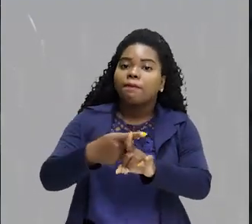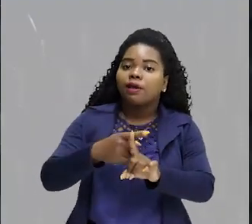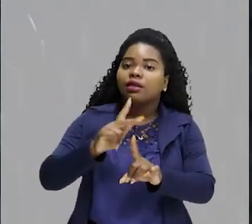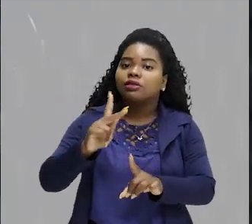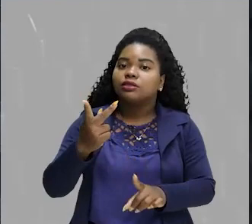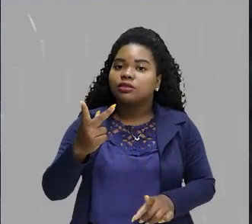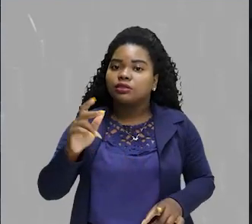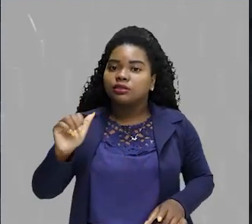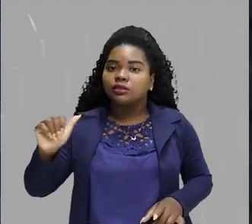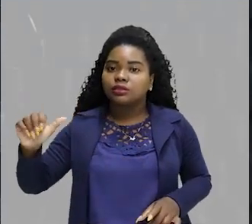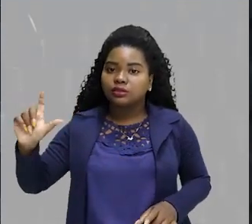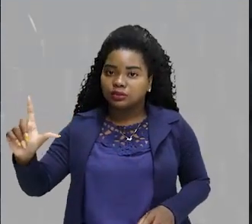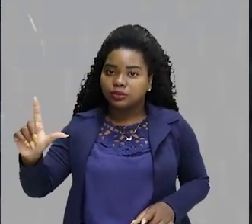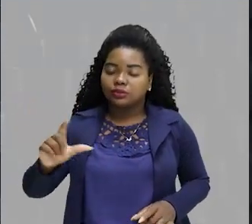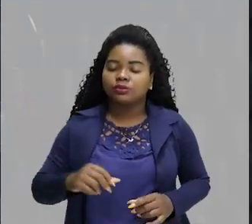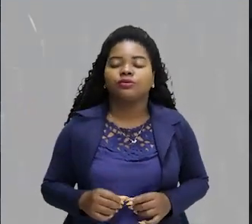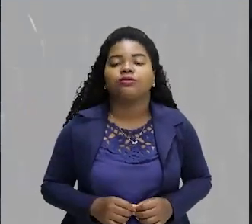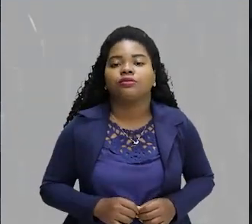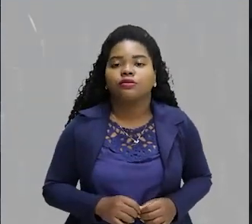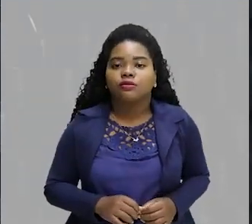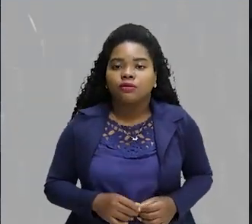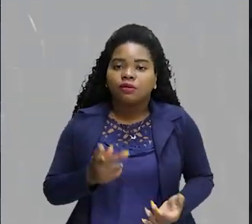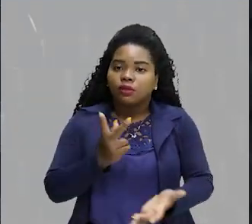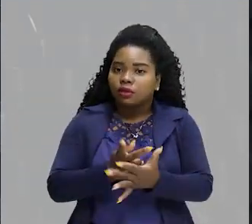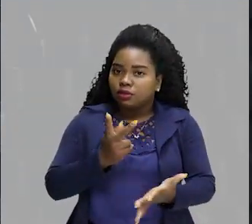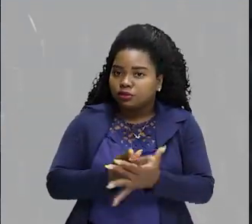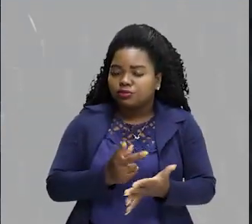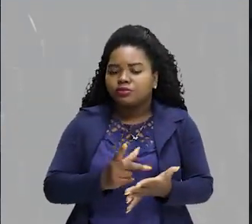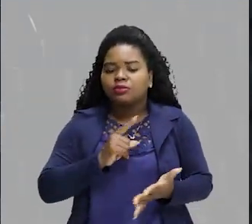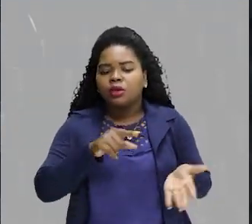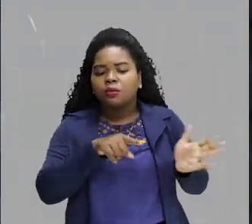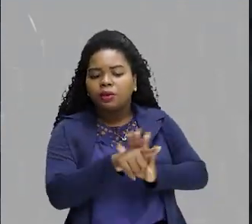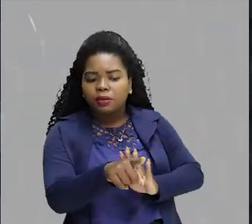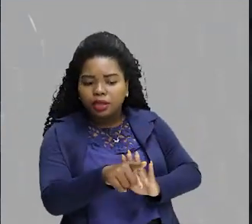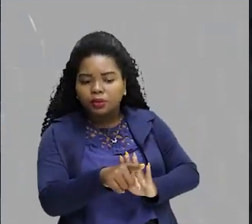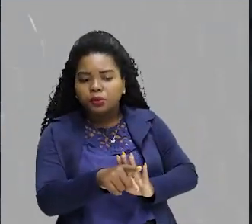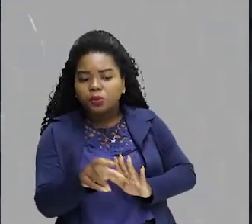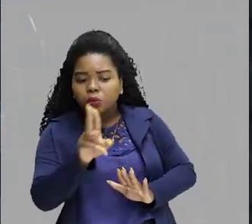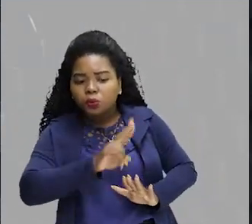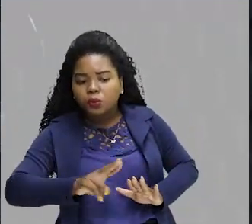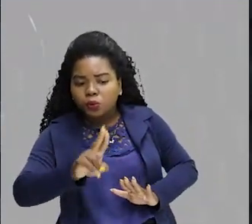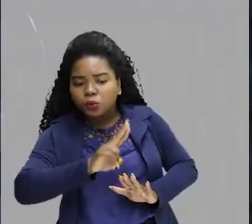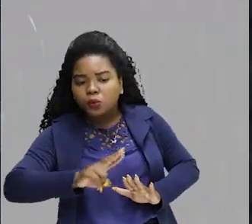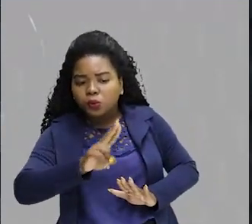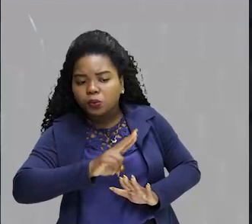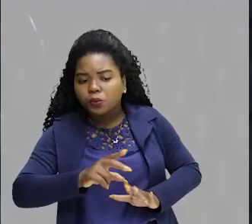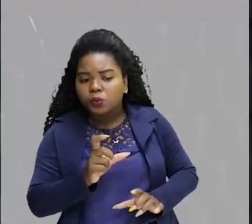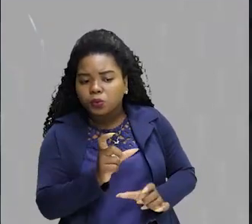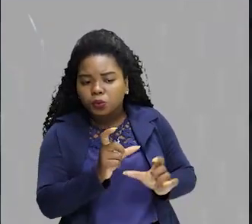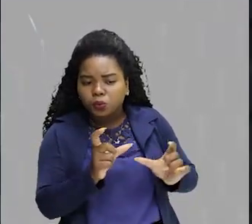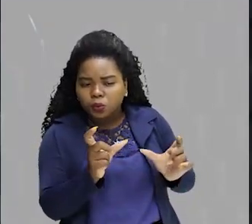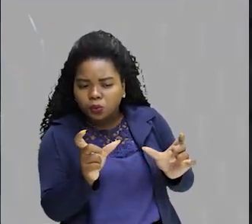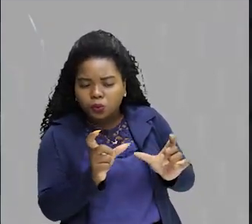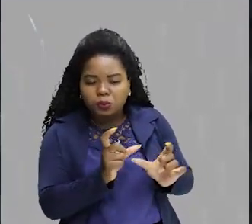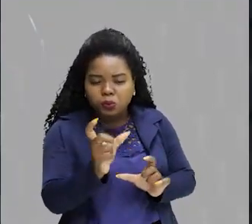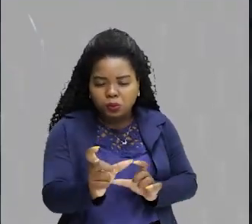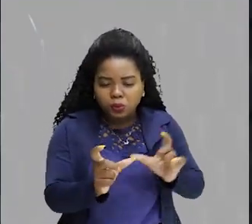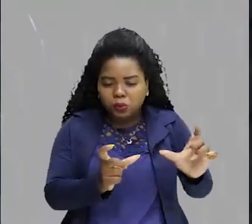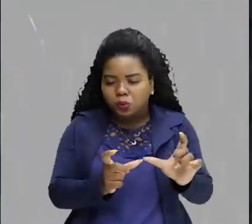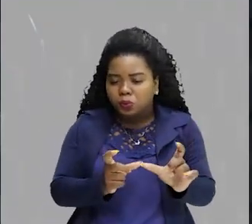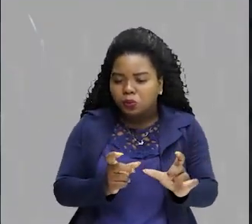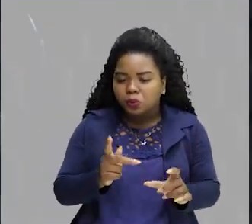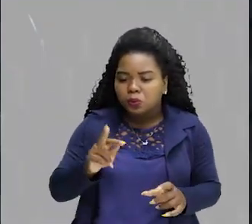que significa como. Sempre que você tem uma pergunta utilizando uma palavra ou um pronome